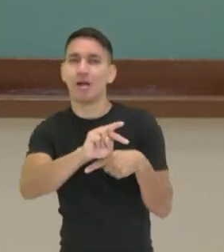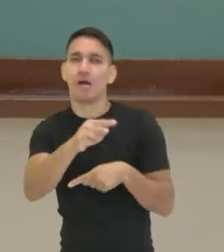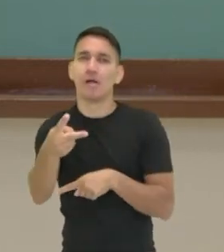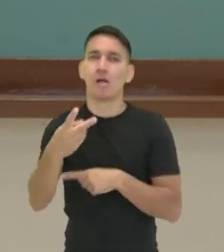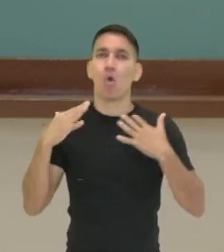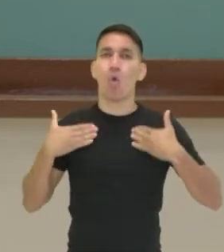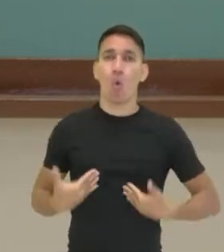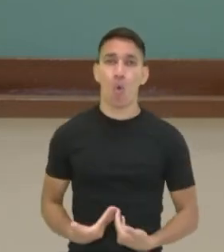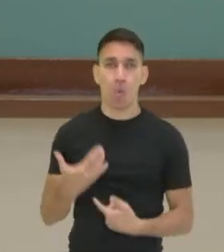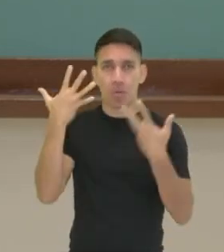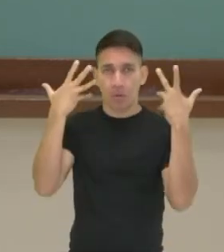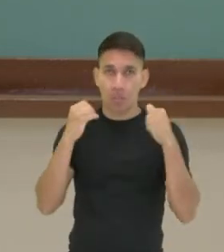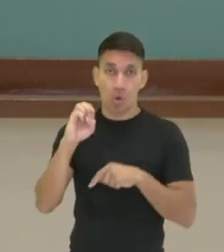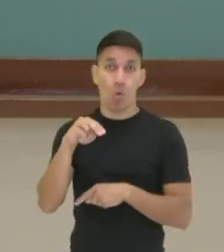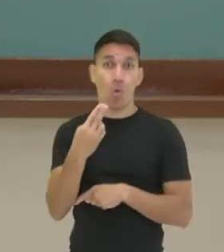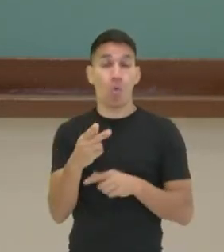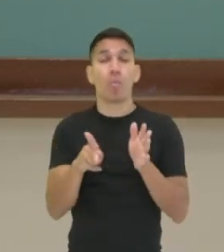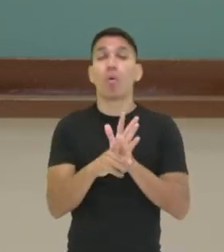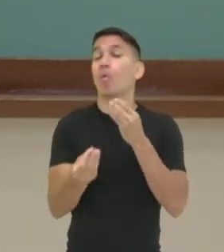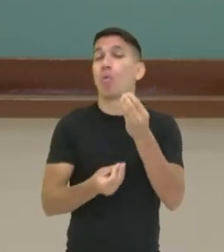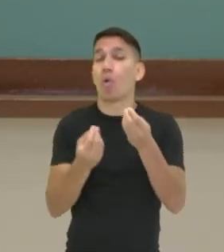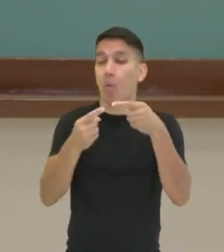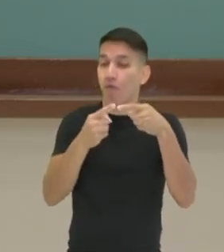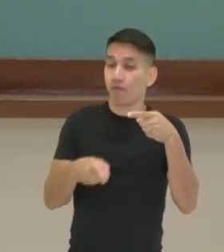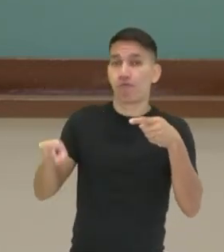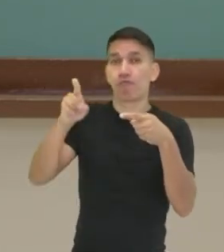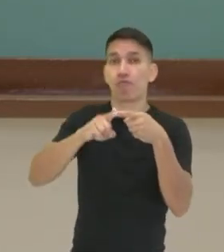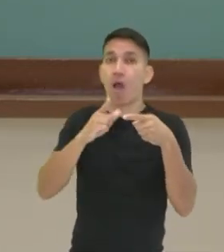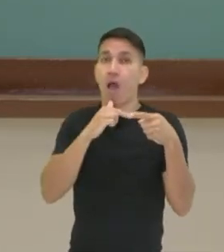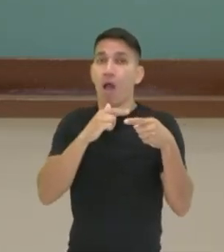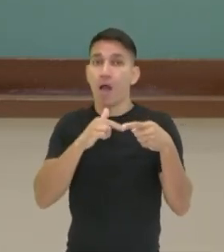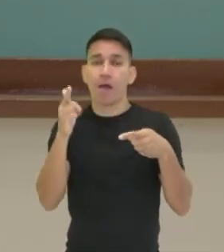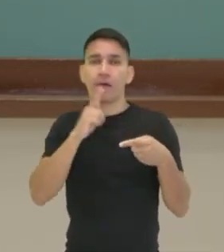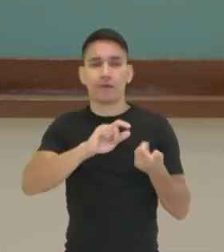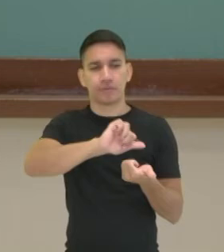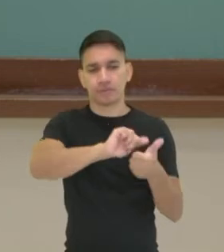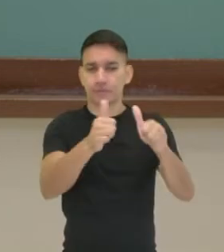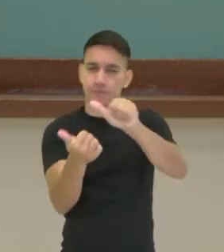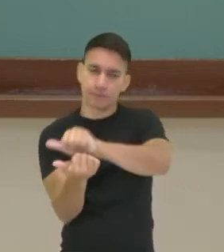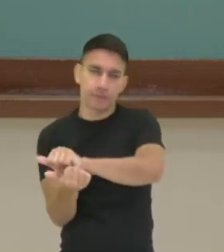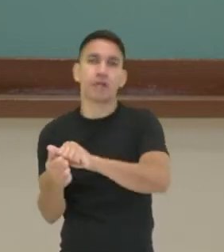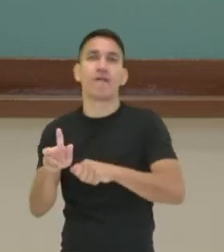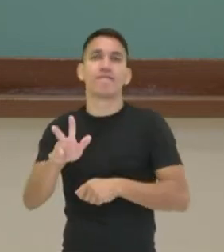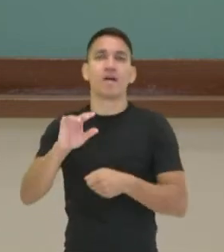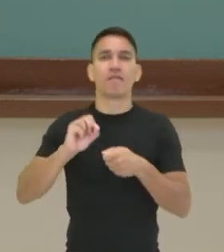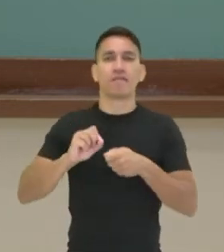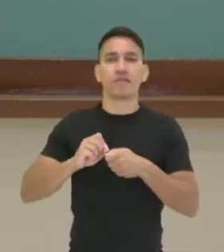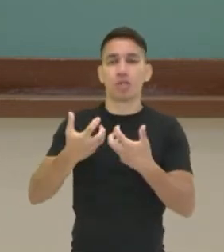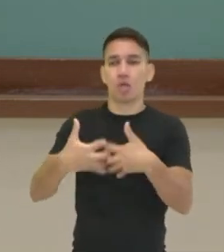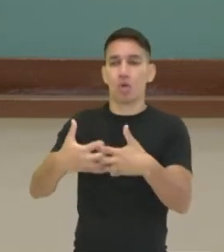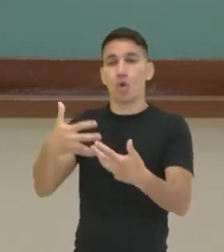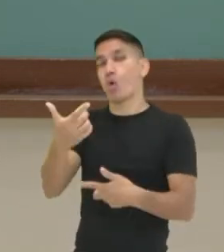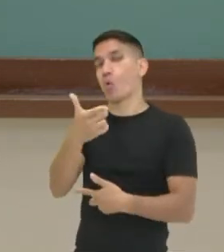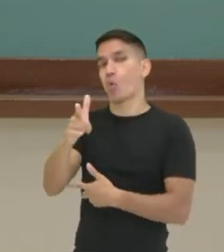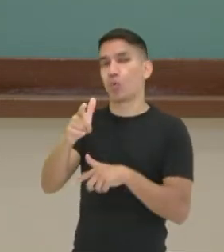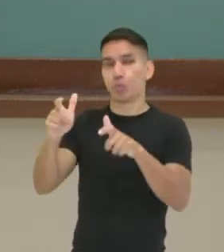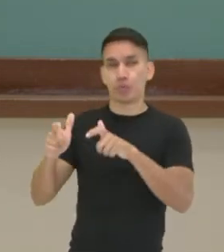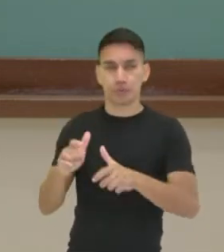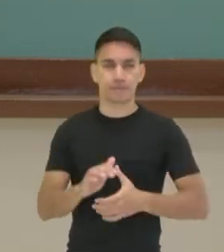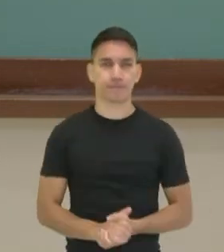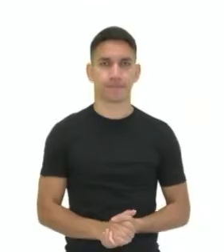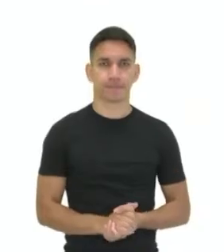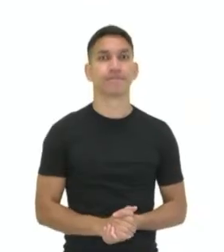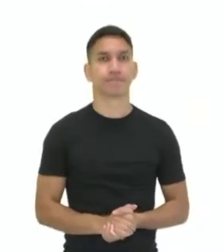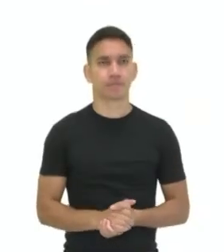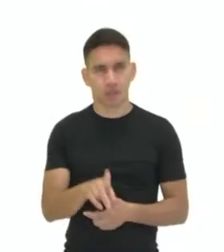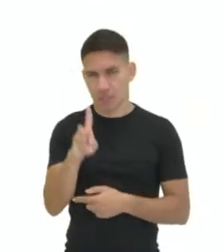atmosfera, ou fica na planta para seu próprio metabolismo, ou passa como alimento para outros organismos. Agora veja aqui, gente,